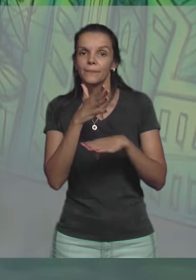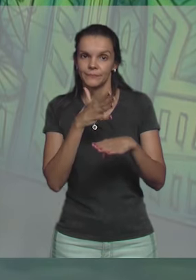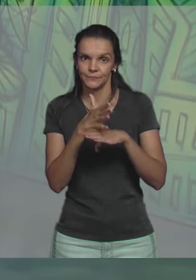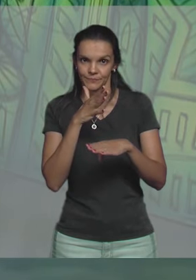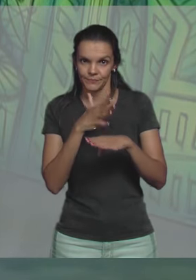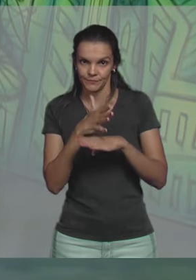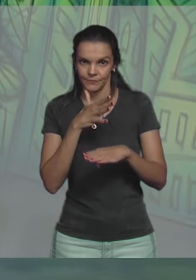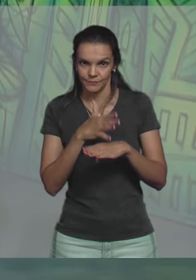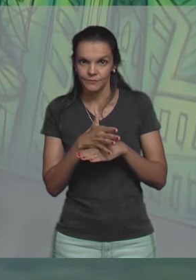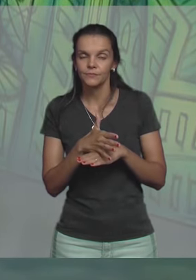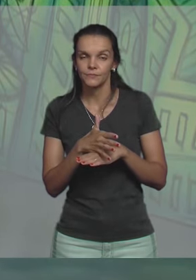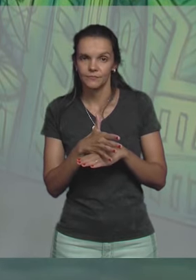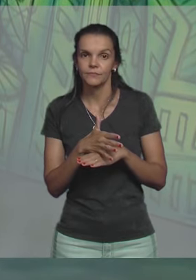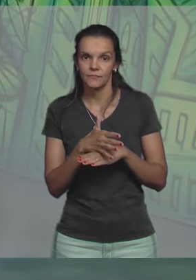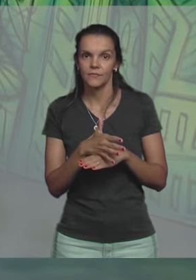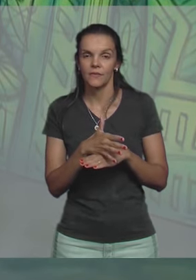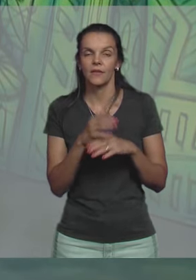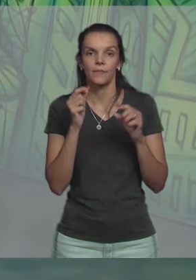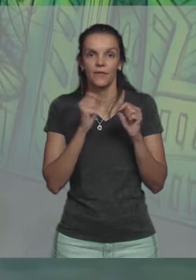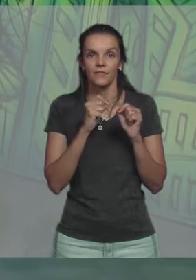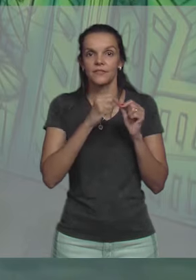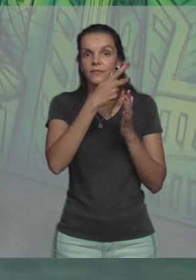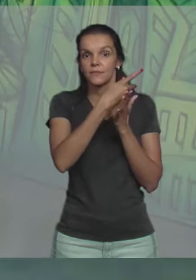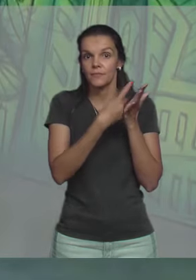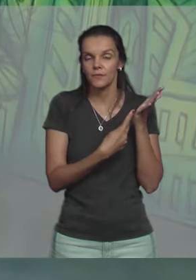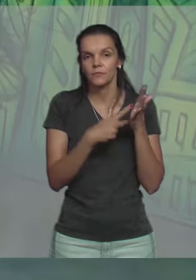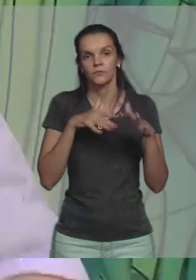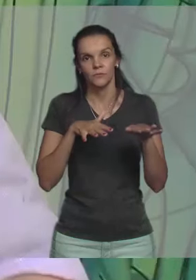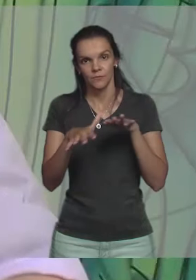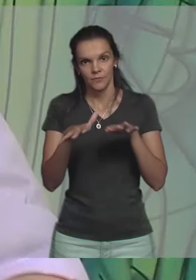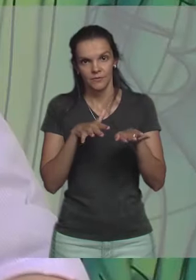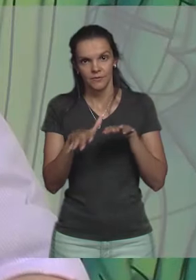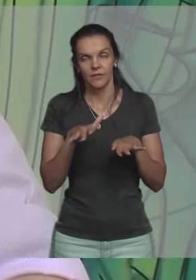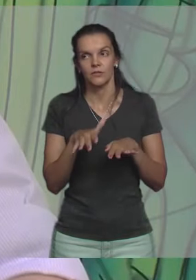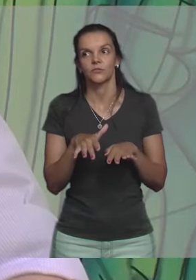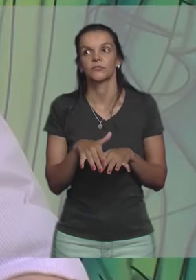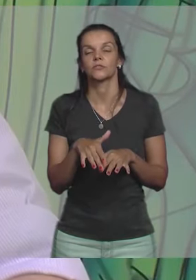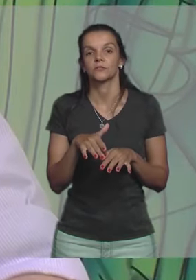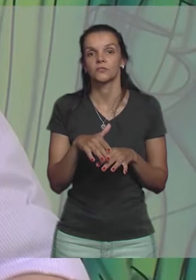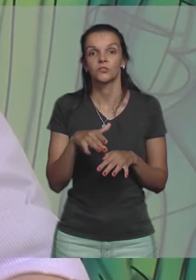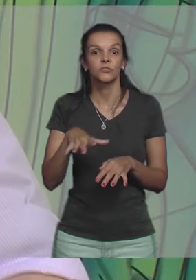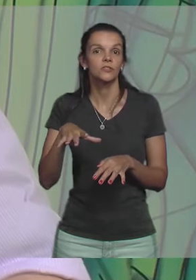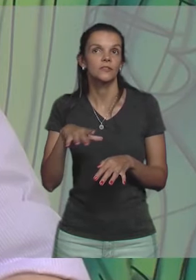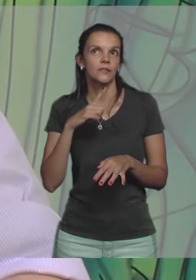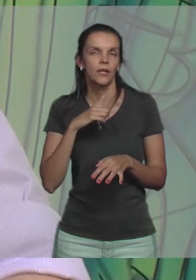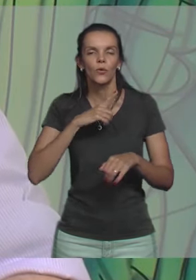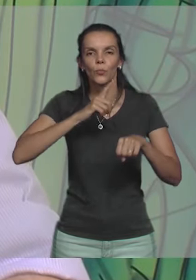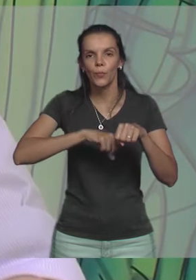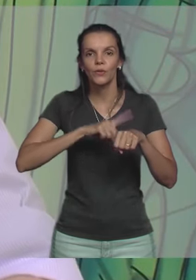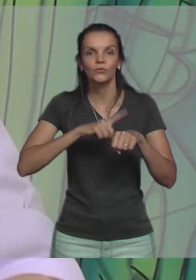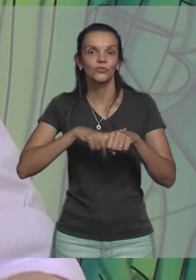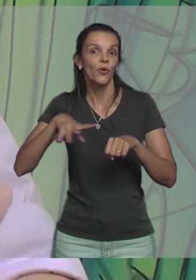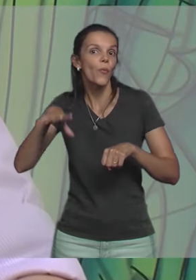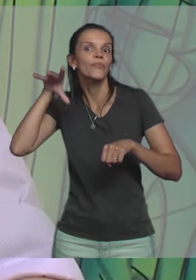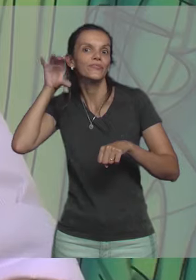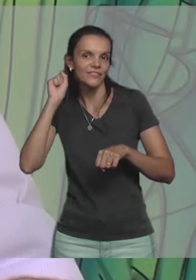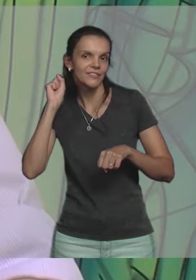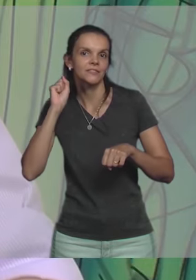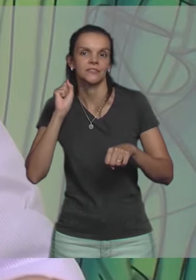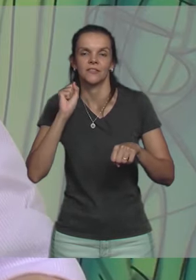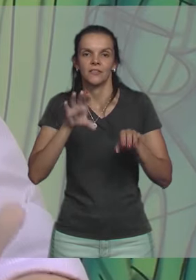participação na elaboração desses planos de mobilidade. Existem requisitos lá de ouvir a comunidade. Existem